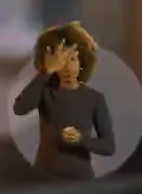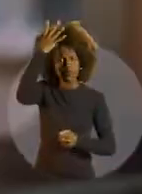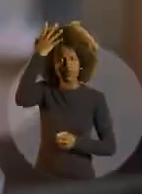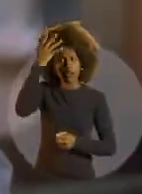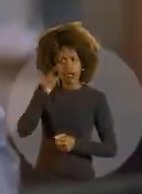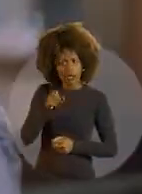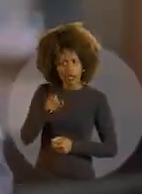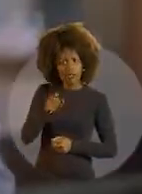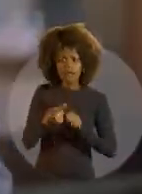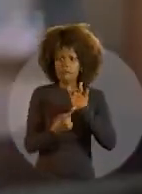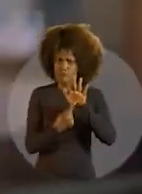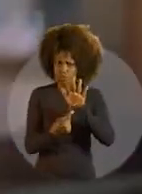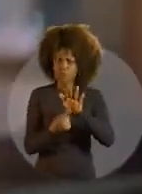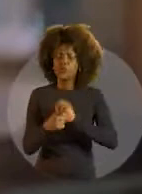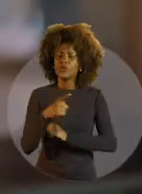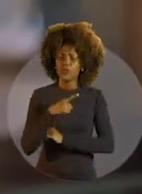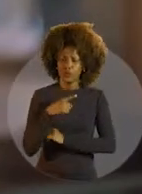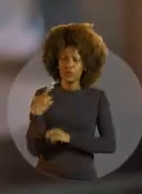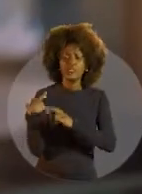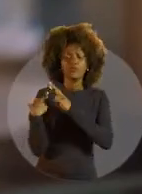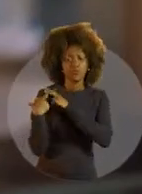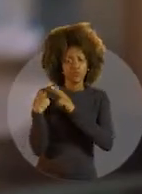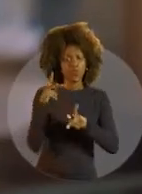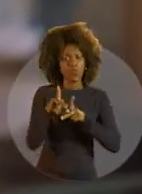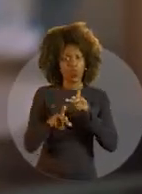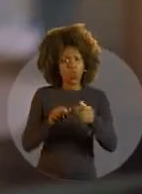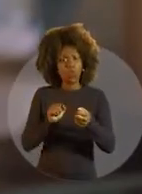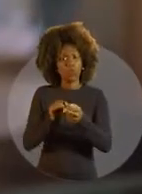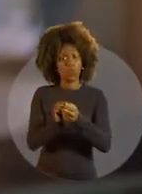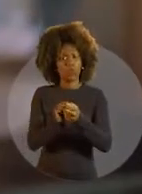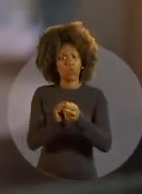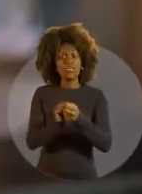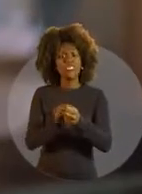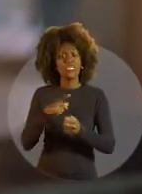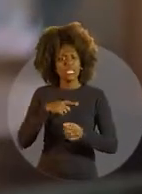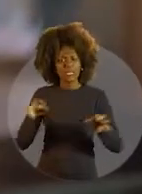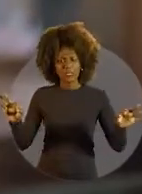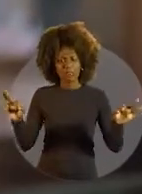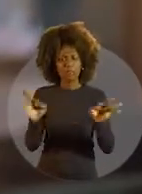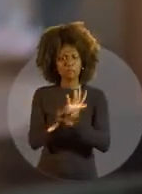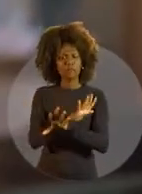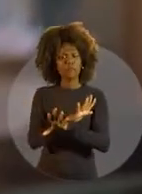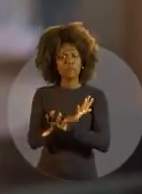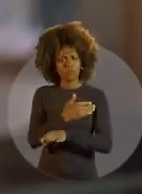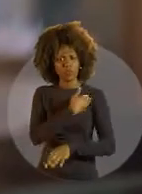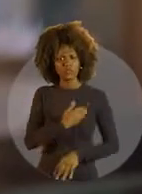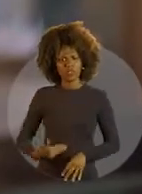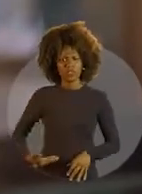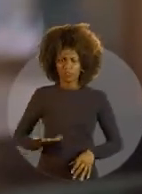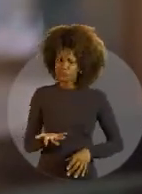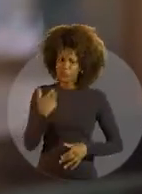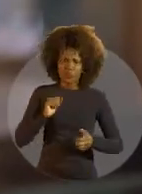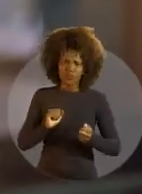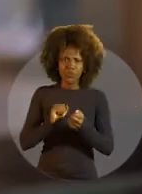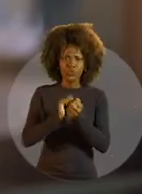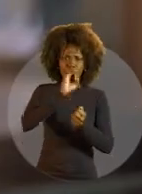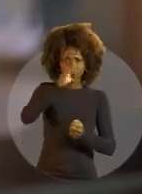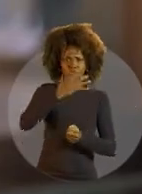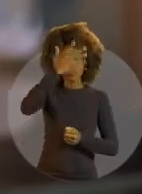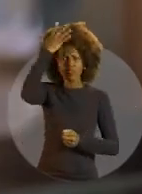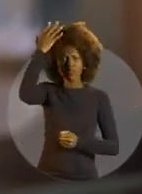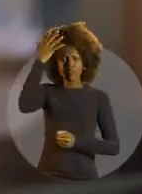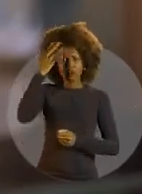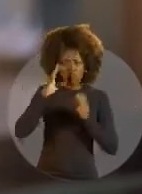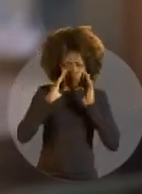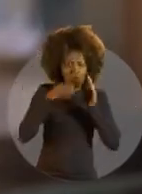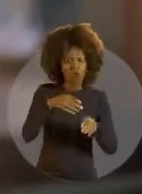Por nossa gente. Jerônimo já provou que tem compromisso com o povo e está mais do que preparado para governar. Vamos juntos com Jerônimo